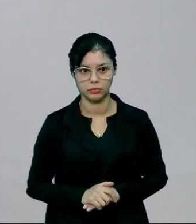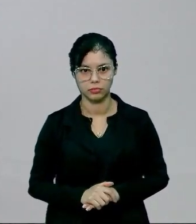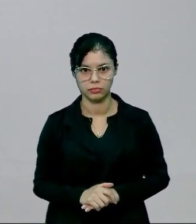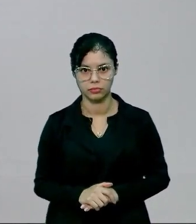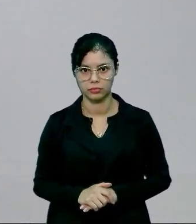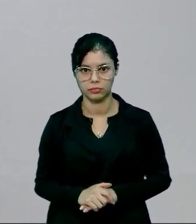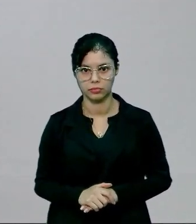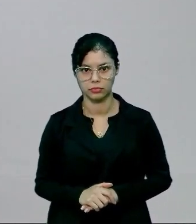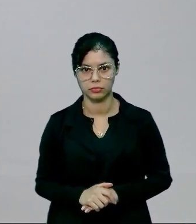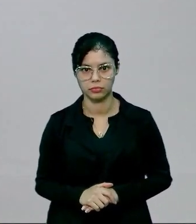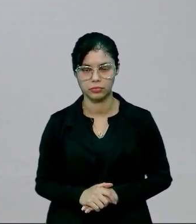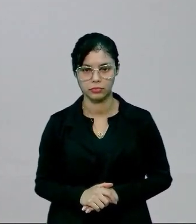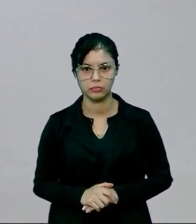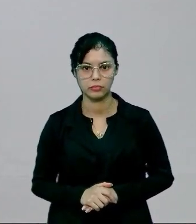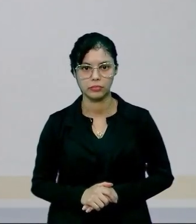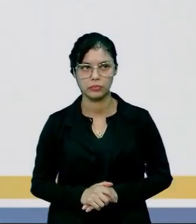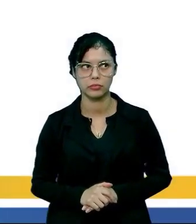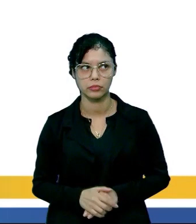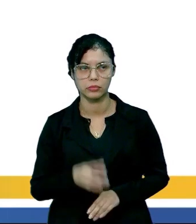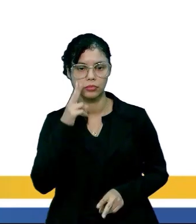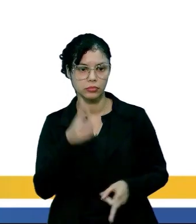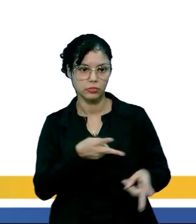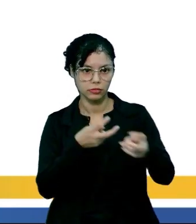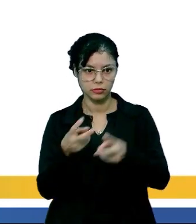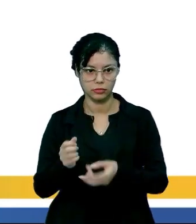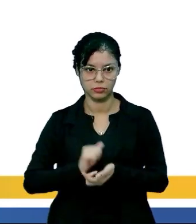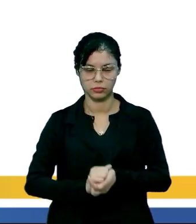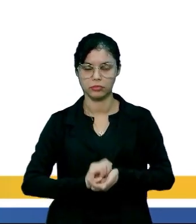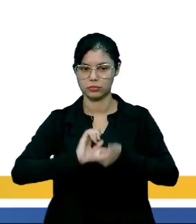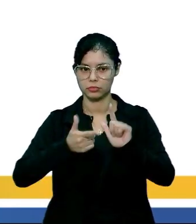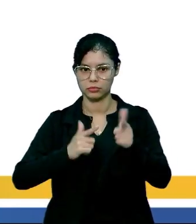Tudo bem? Então, quando a gente vai observar, a